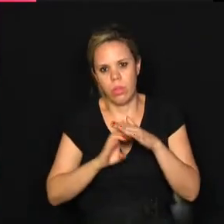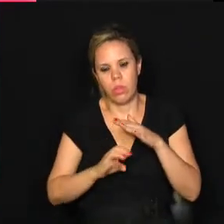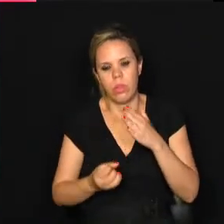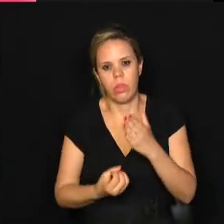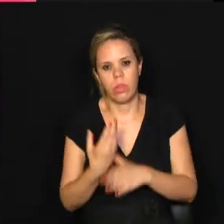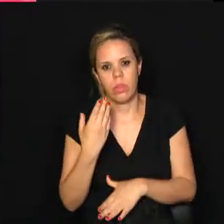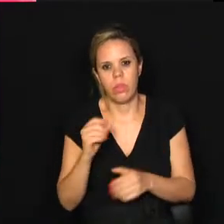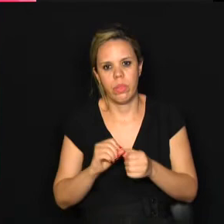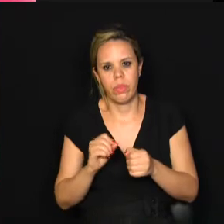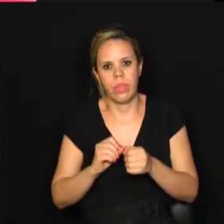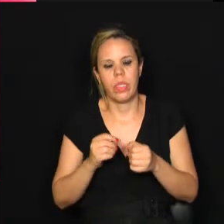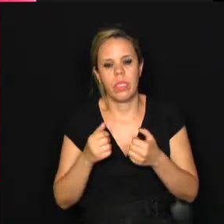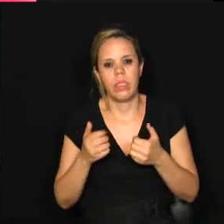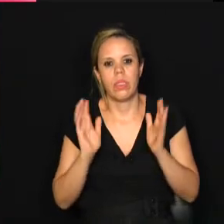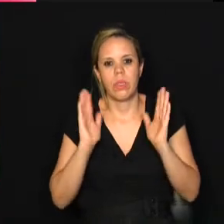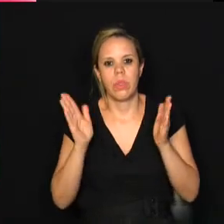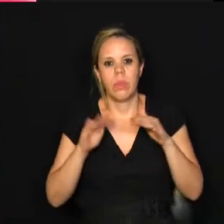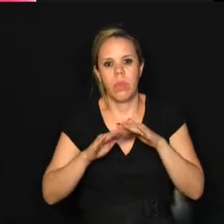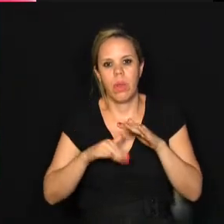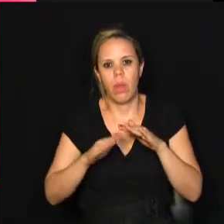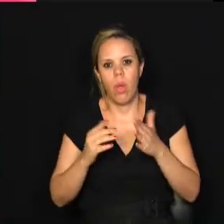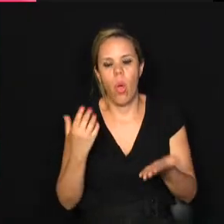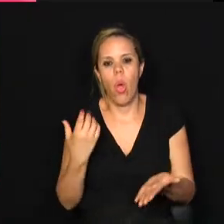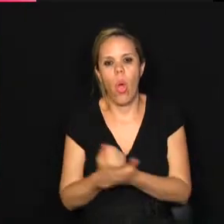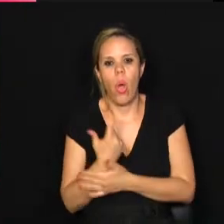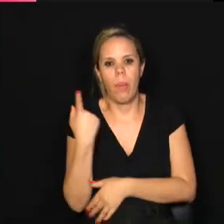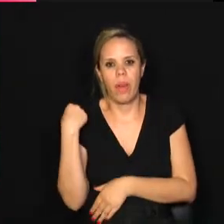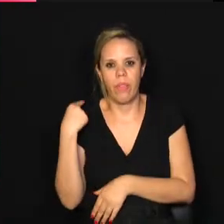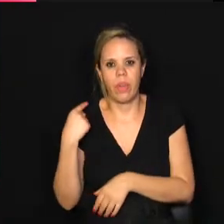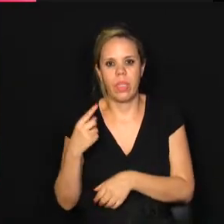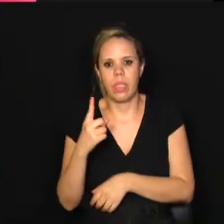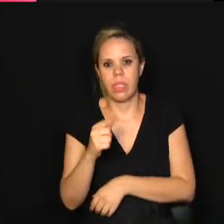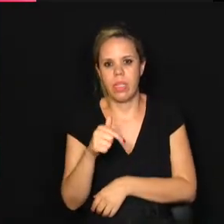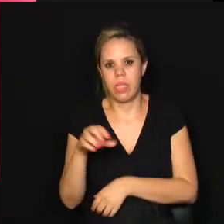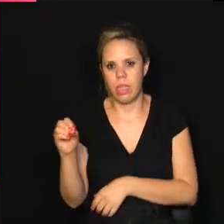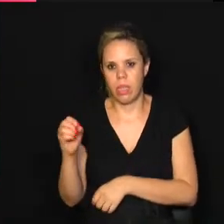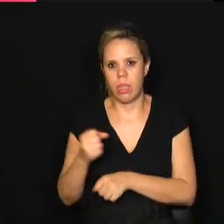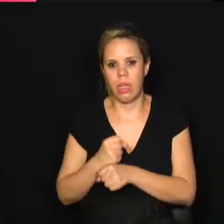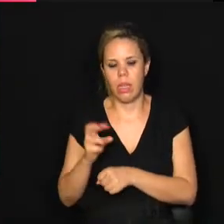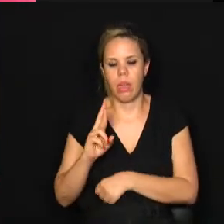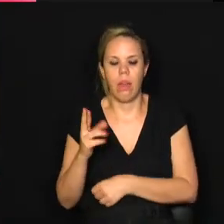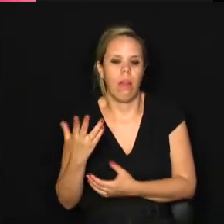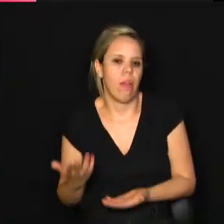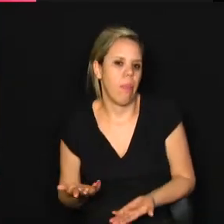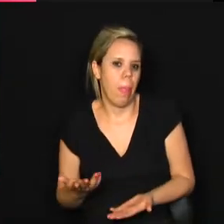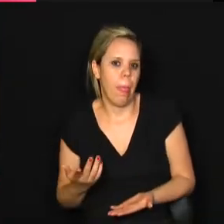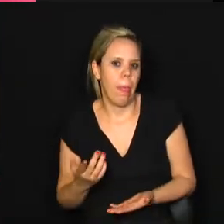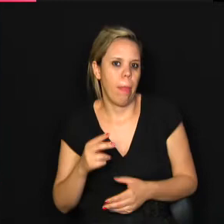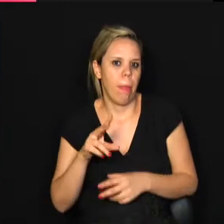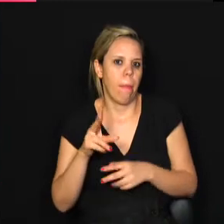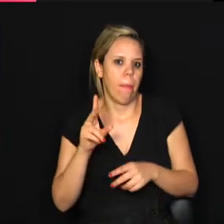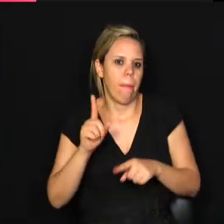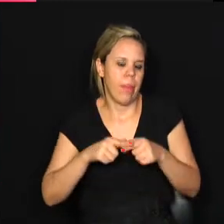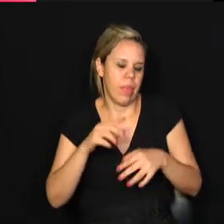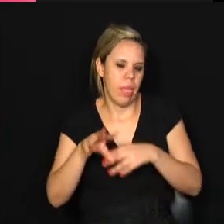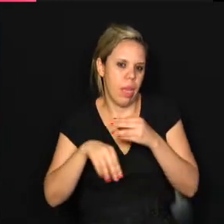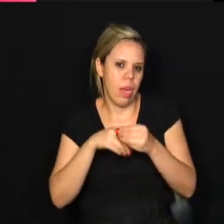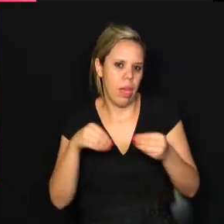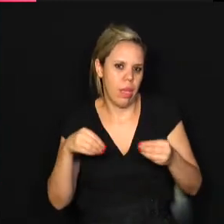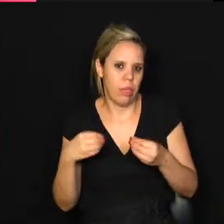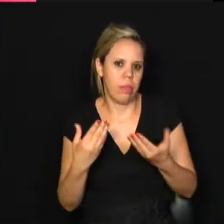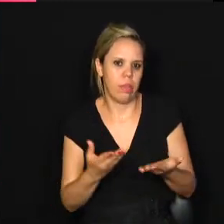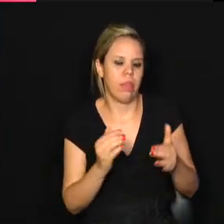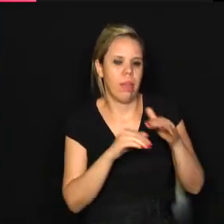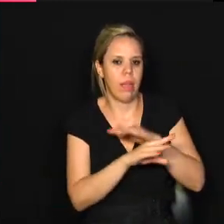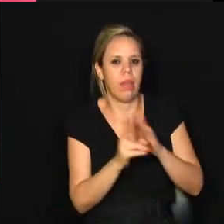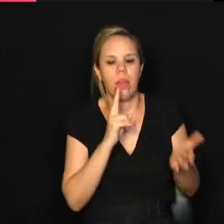fazia o transporte mais barato, ela cobrava na época R$170. Só que essa mercadoria, ela era postada no Correio